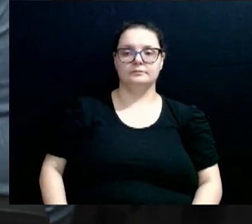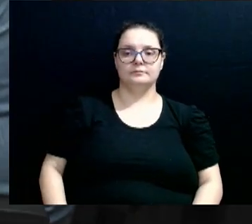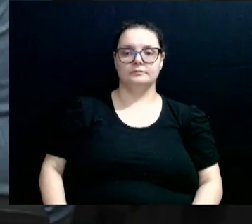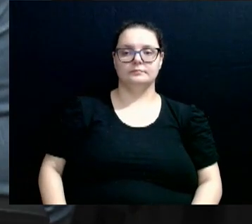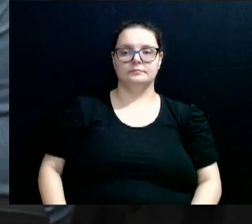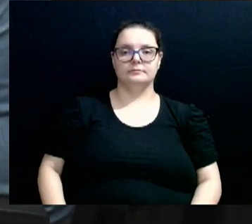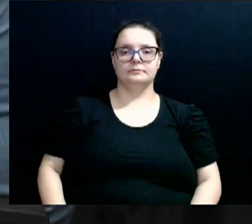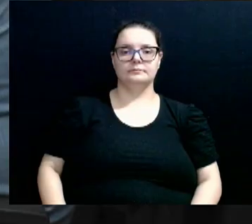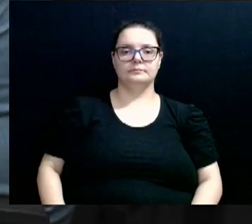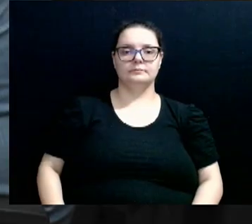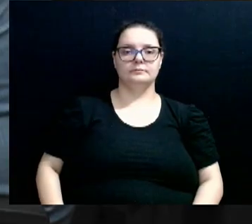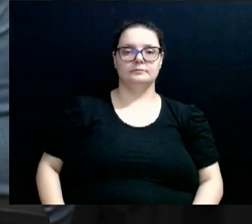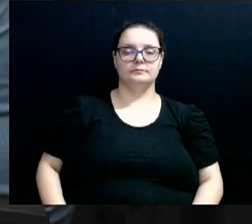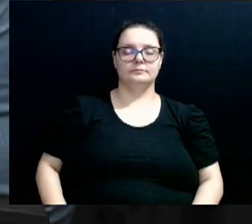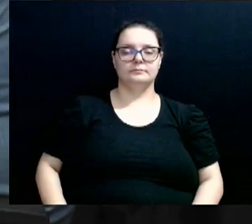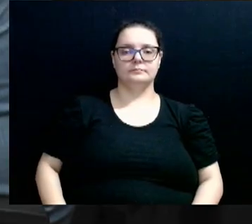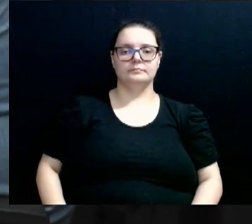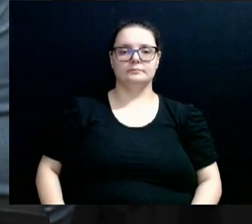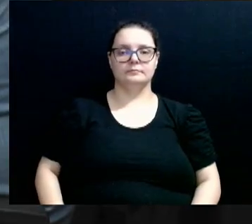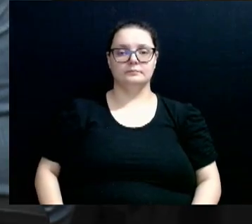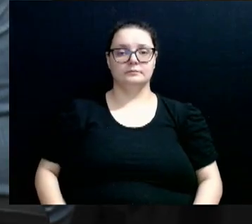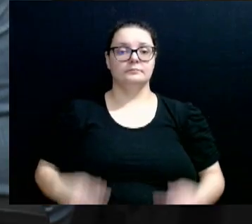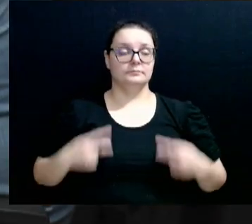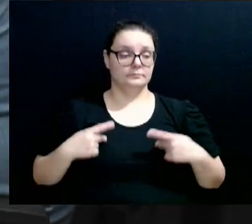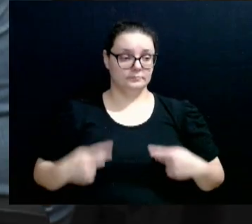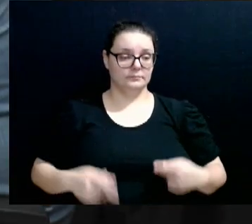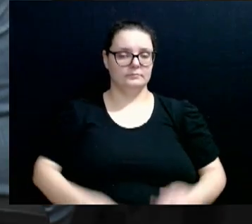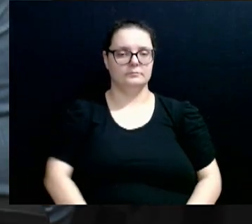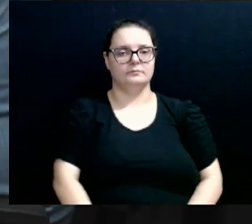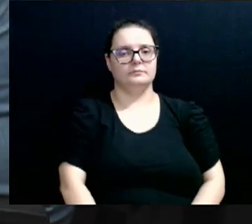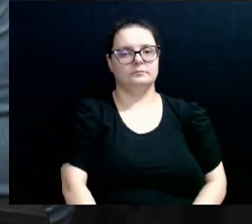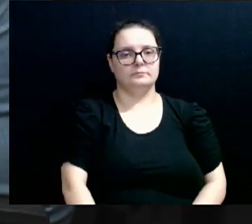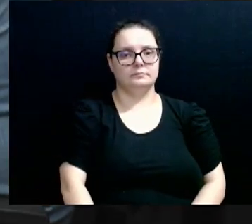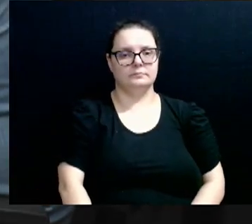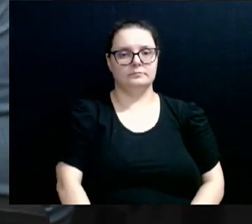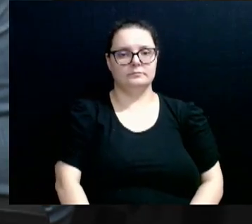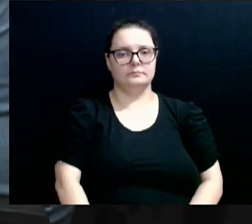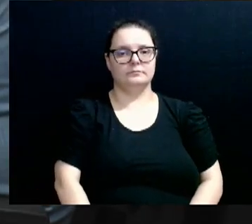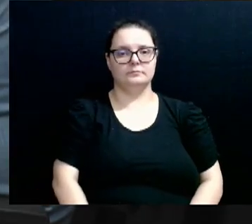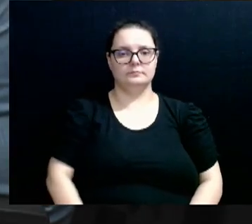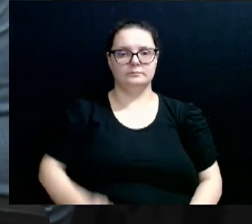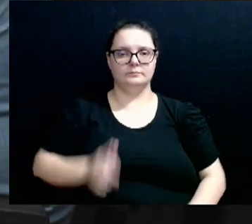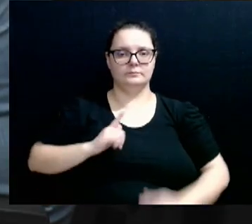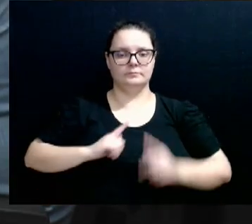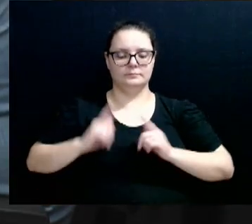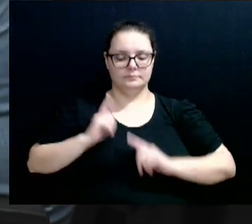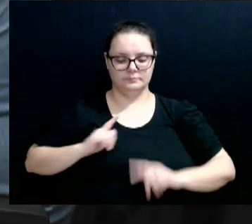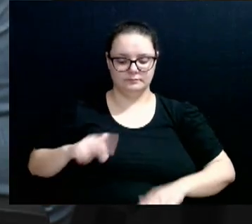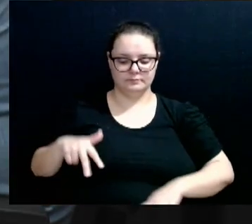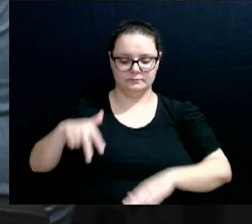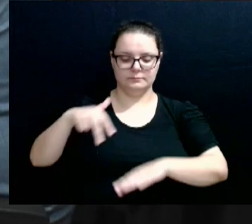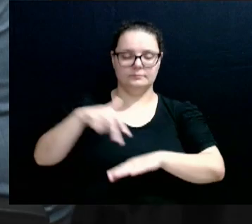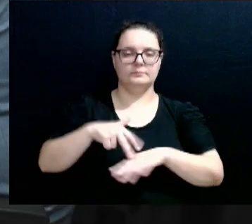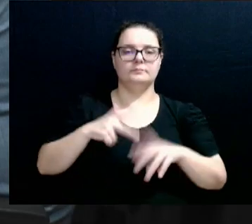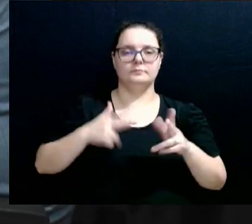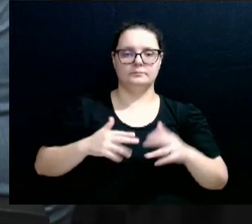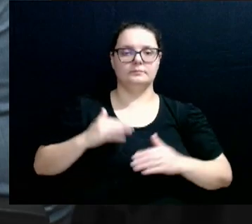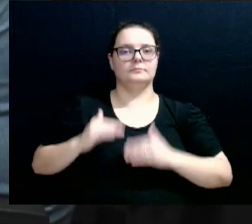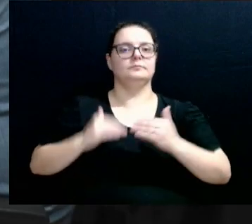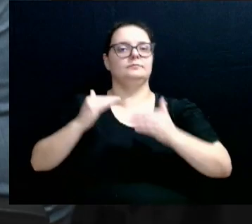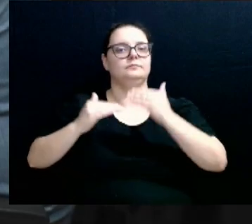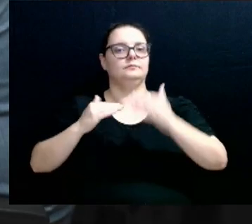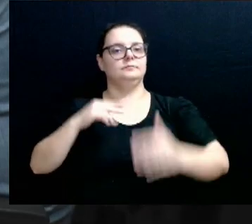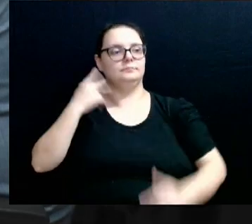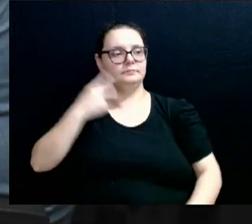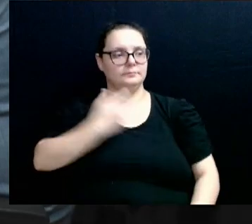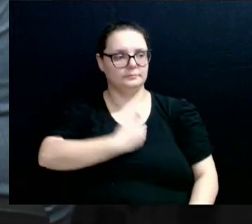na posição, né, de gestor que você ocupa, como um formulador de políticas públicas, como uma pessoa